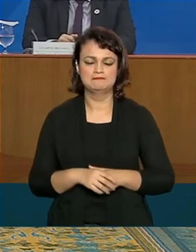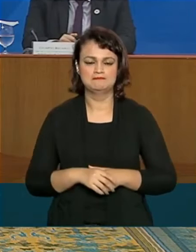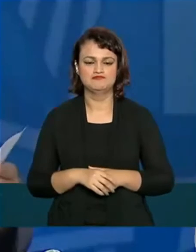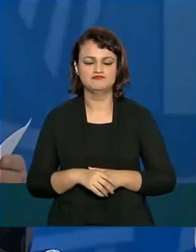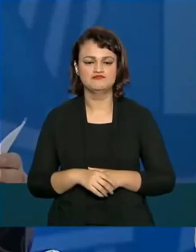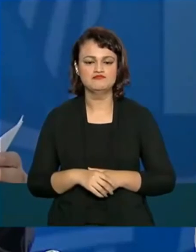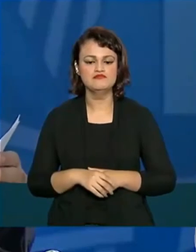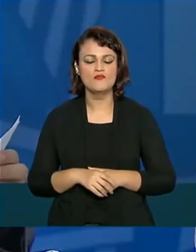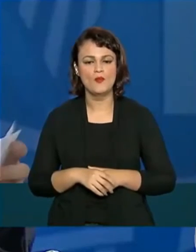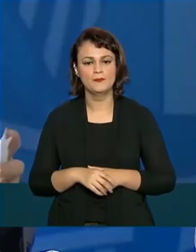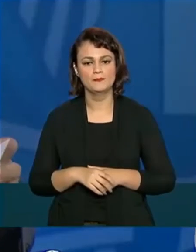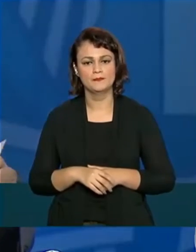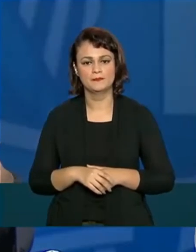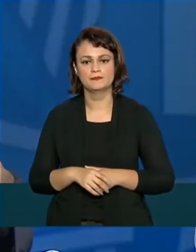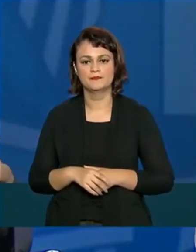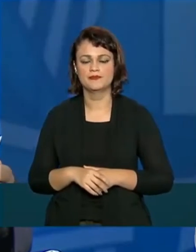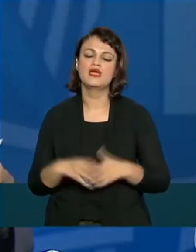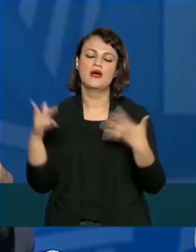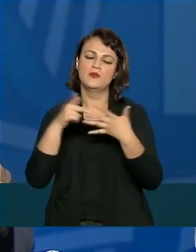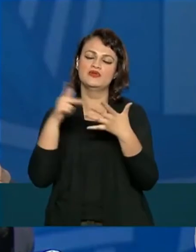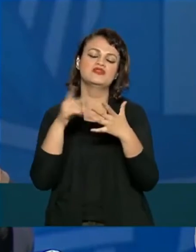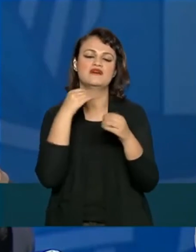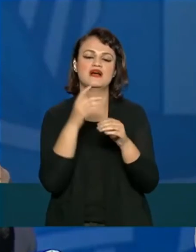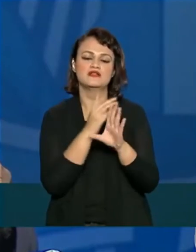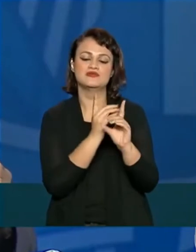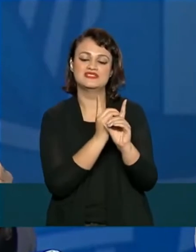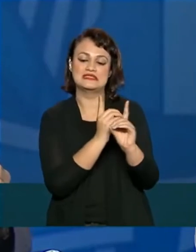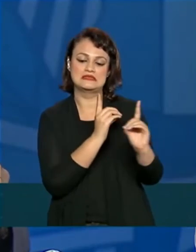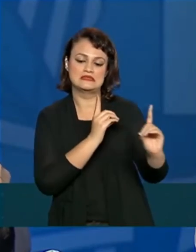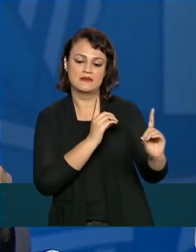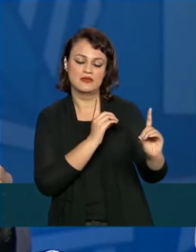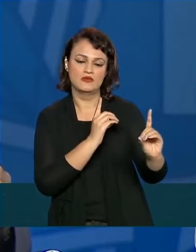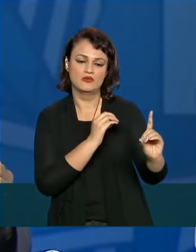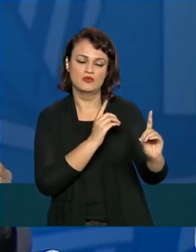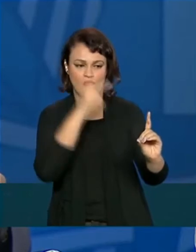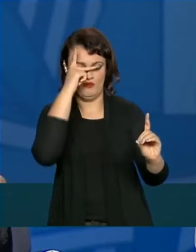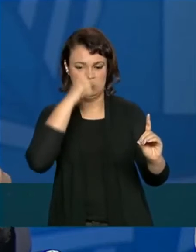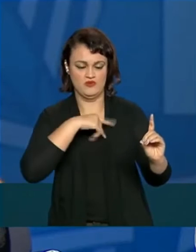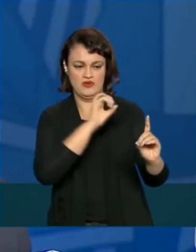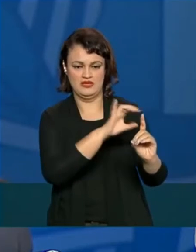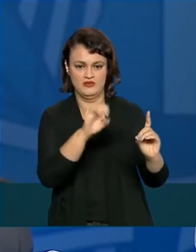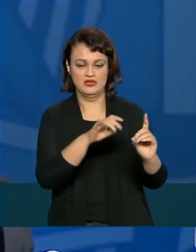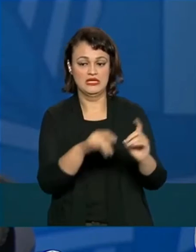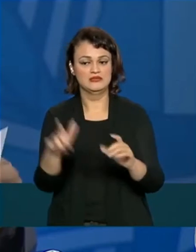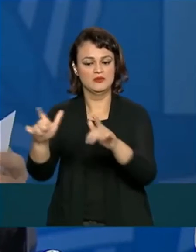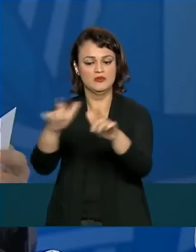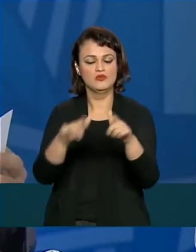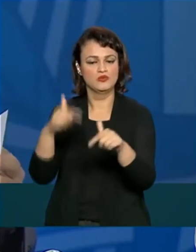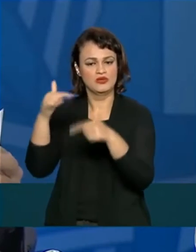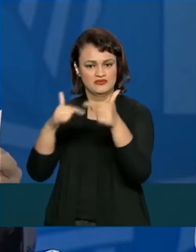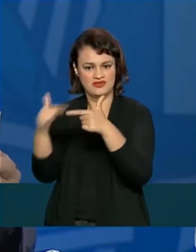Ela aborda medidas de distanciamento social a serem adotadas individualmente e por todos os setores de